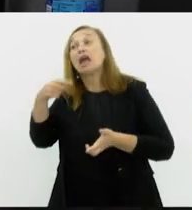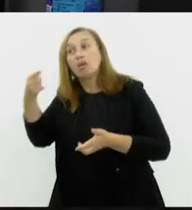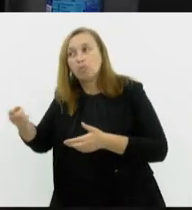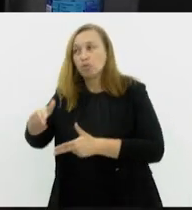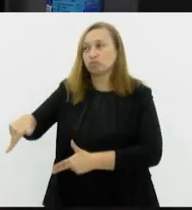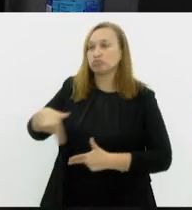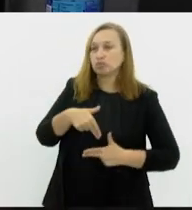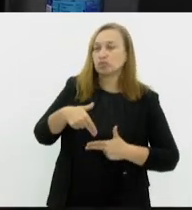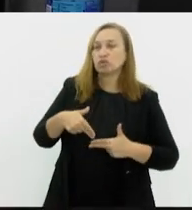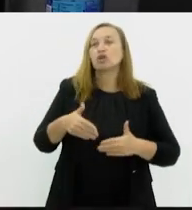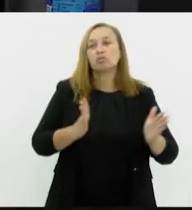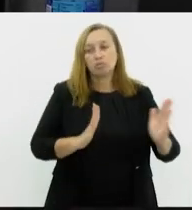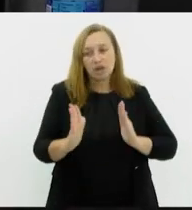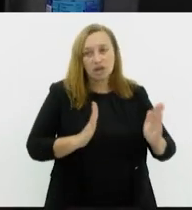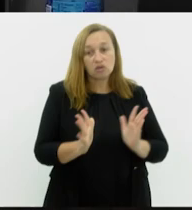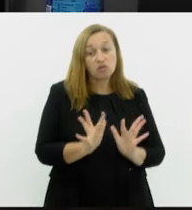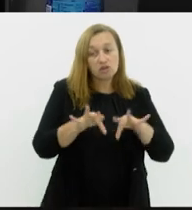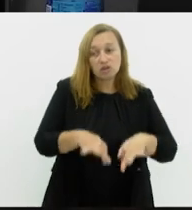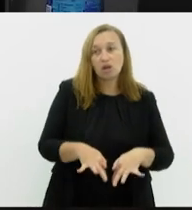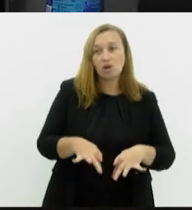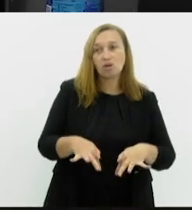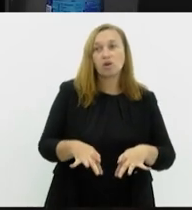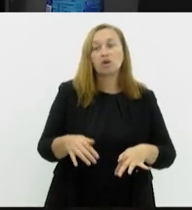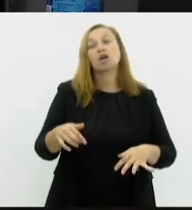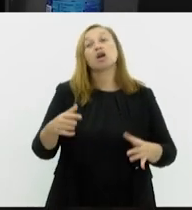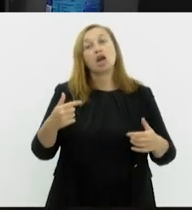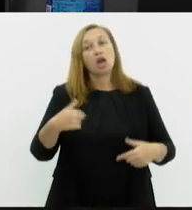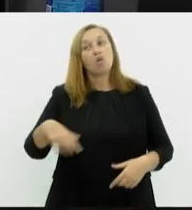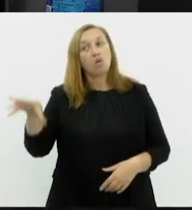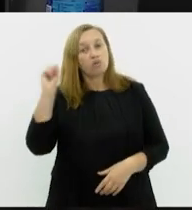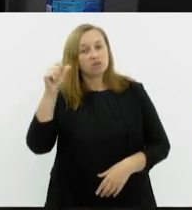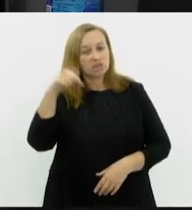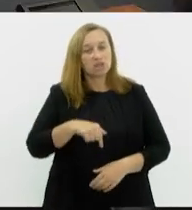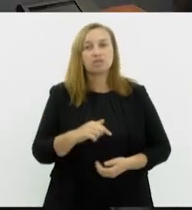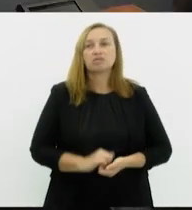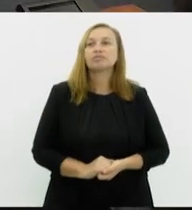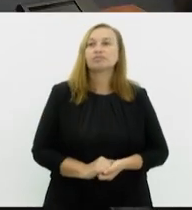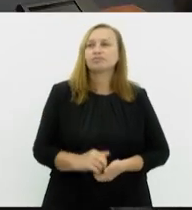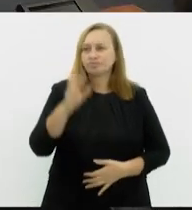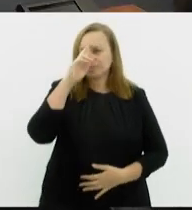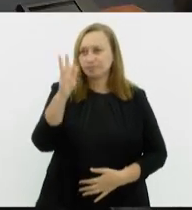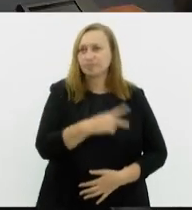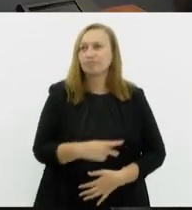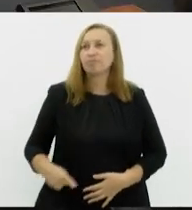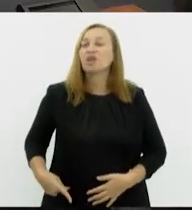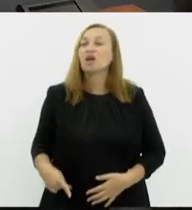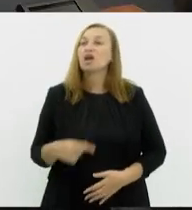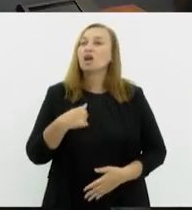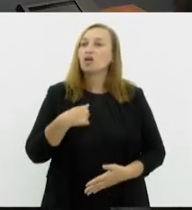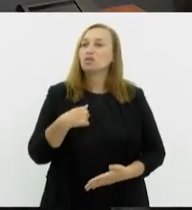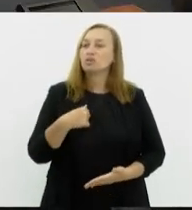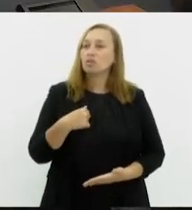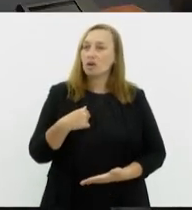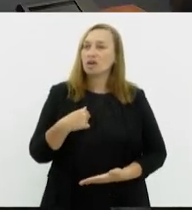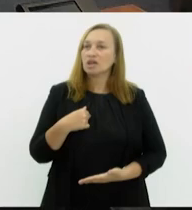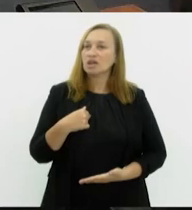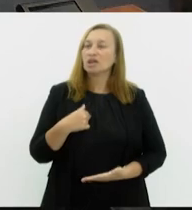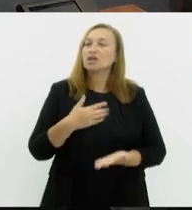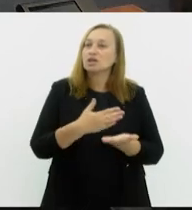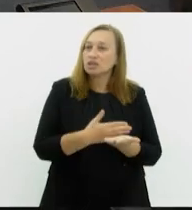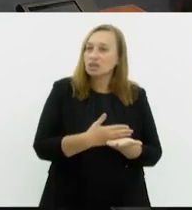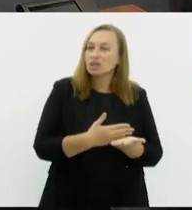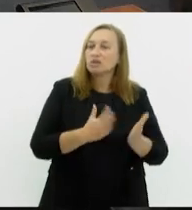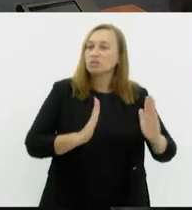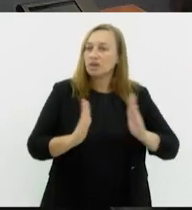final do expediente, eu estou aqui, sou ouvinte aqui. Presidente, eu estou escrito no expediente inicial, já